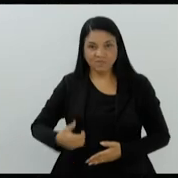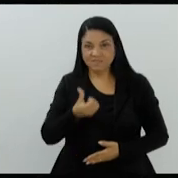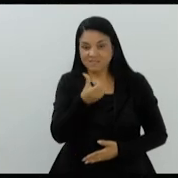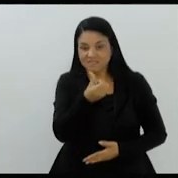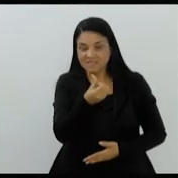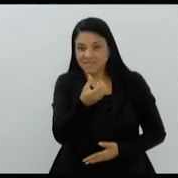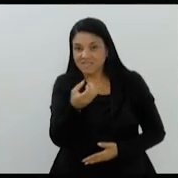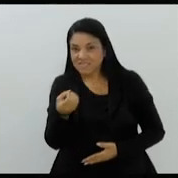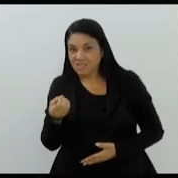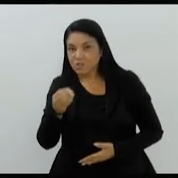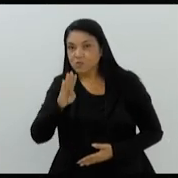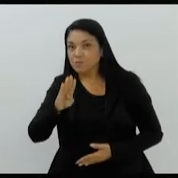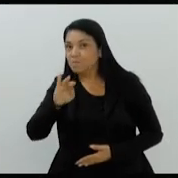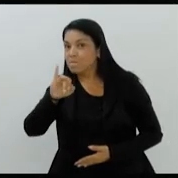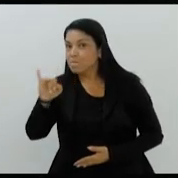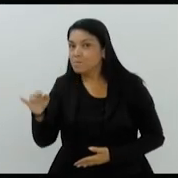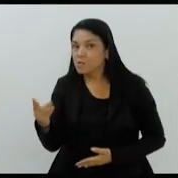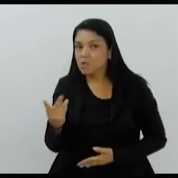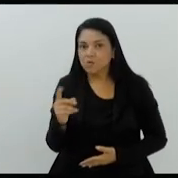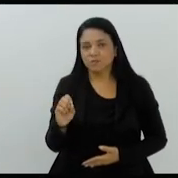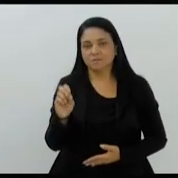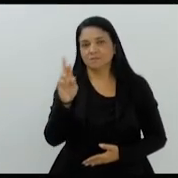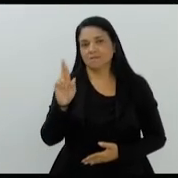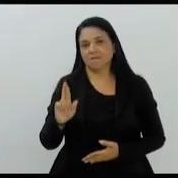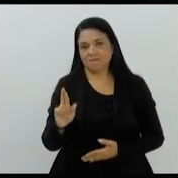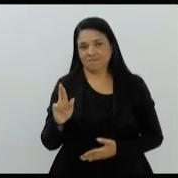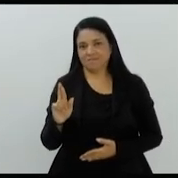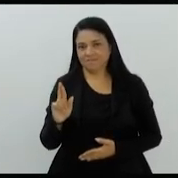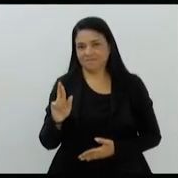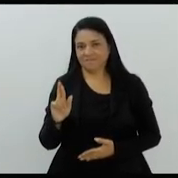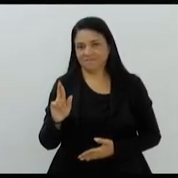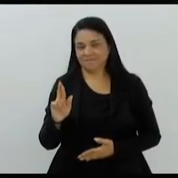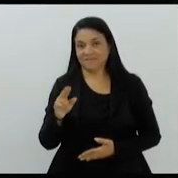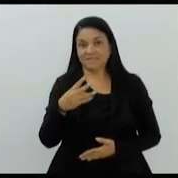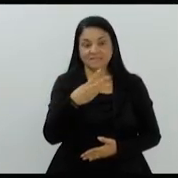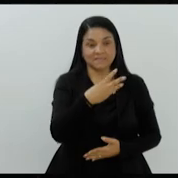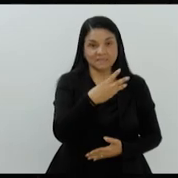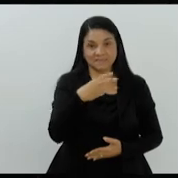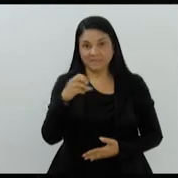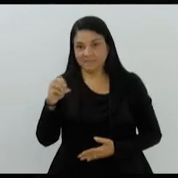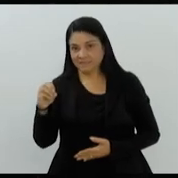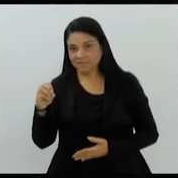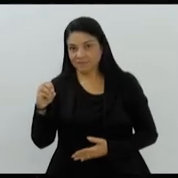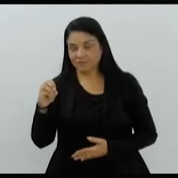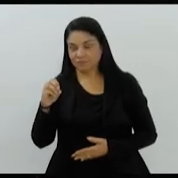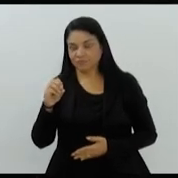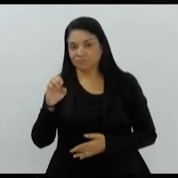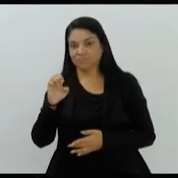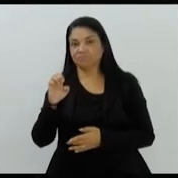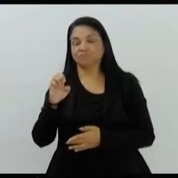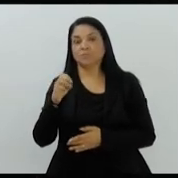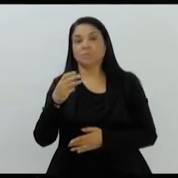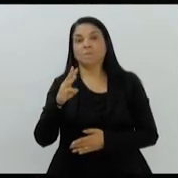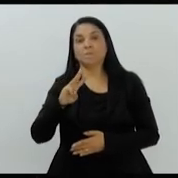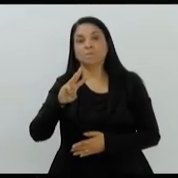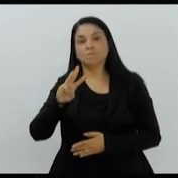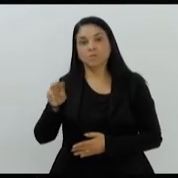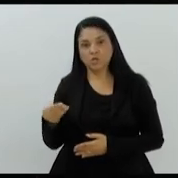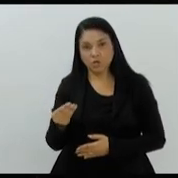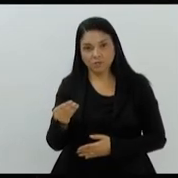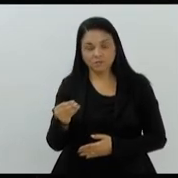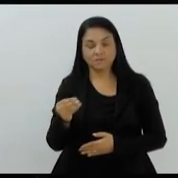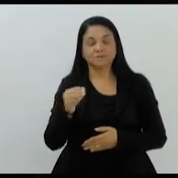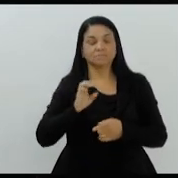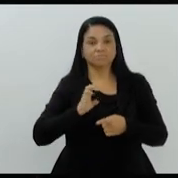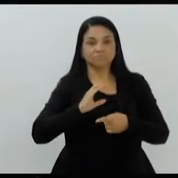600 milhões de reais, 300 milhões para o Estado e outros